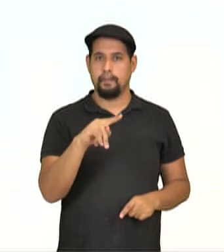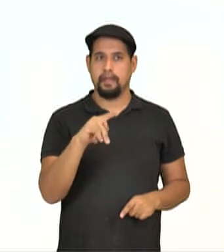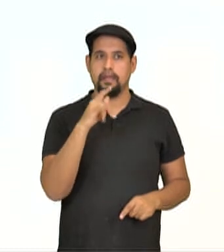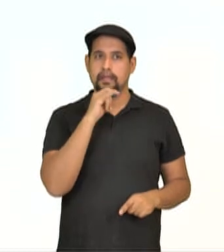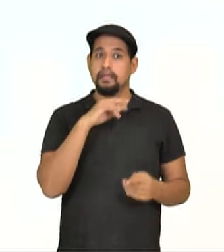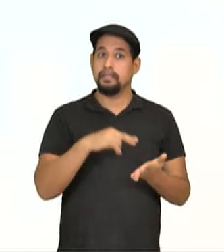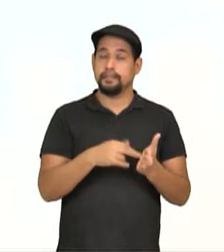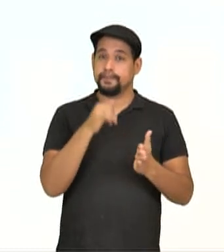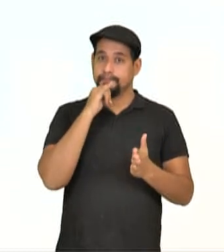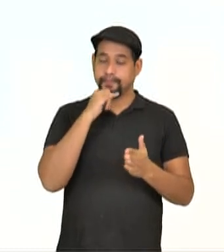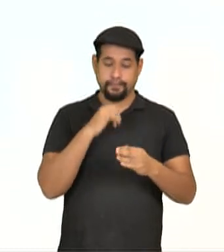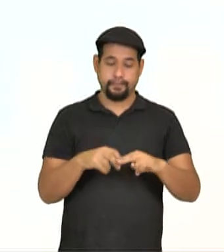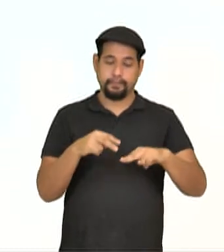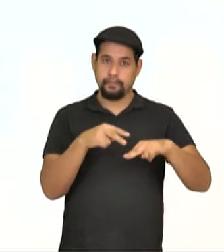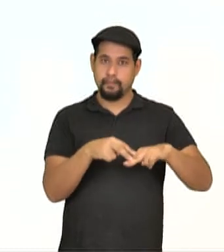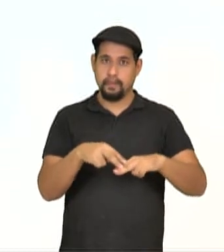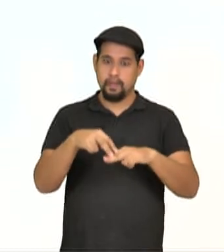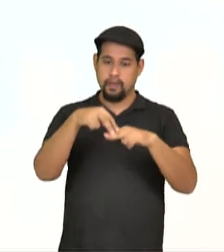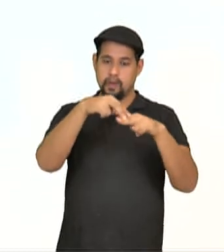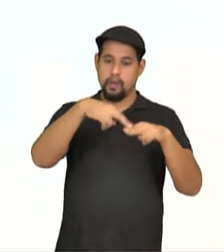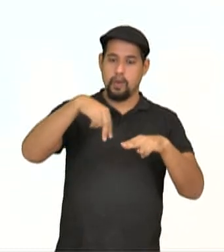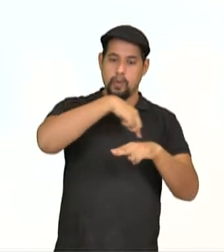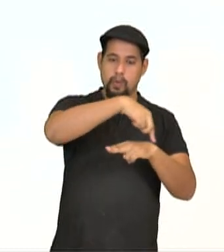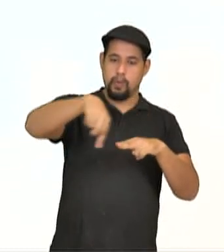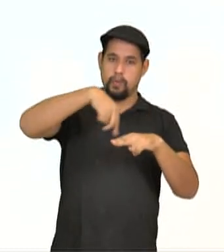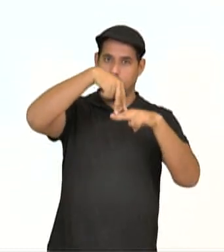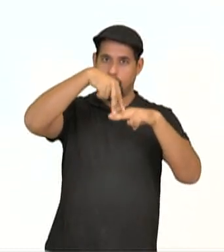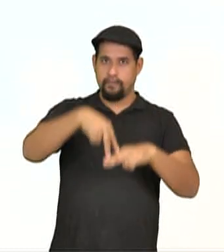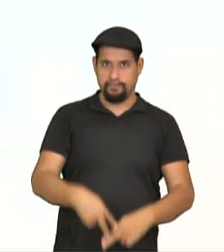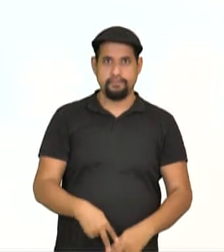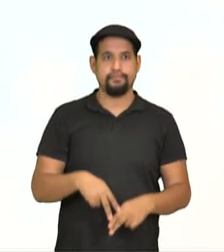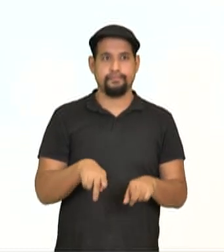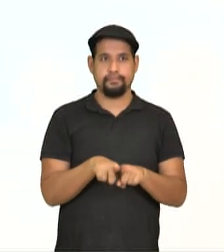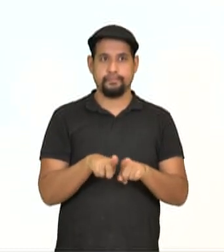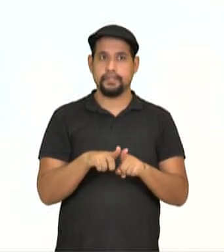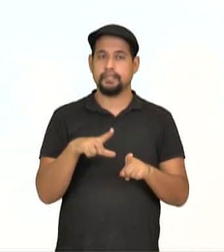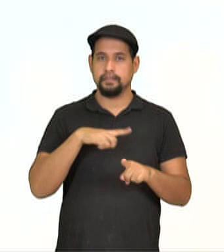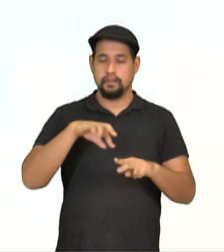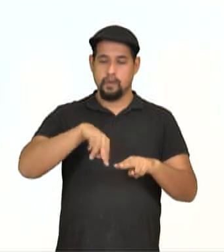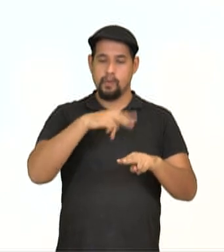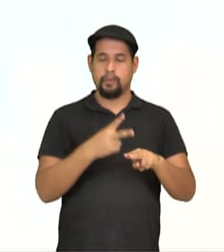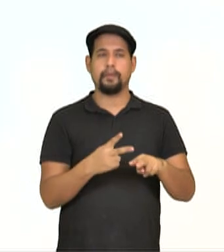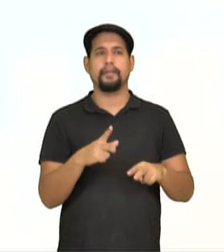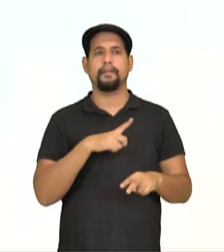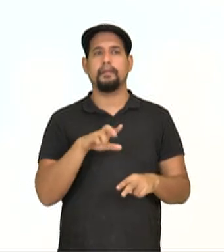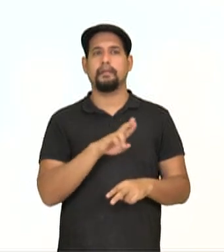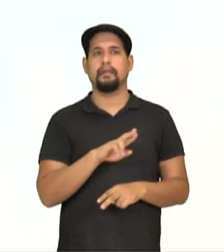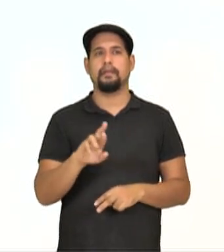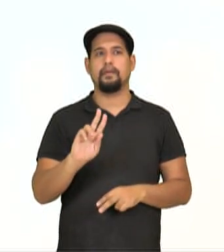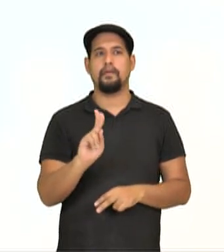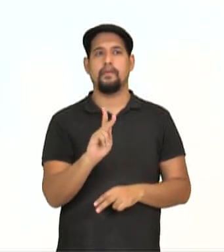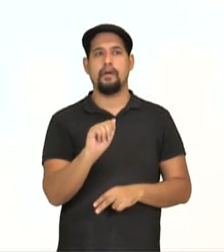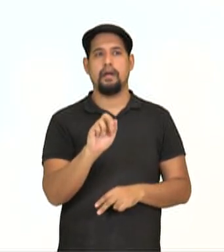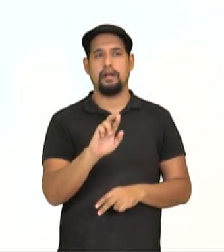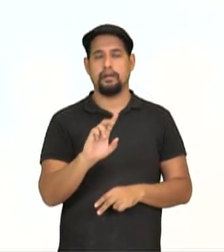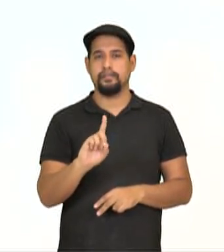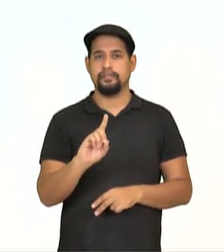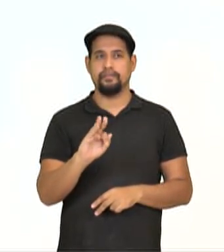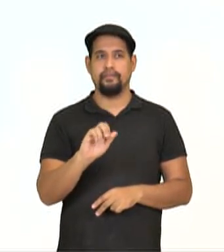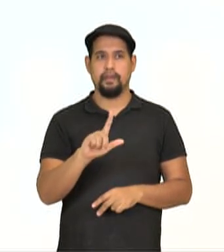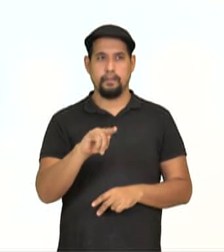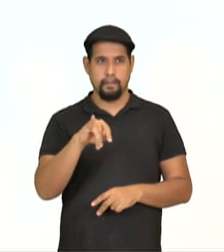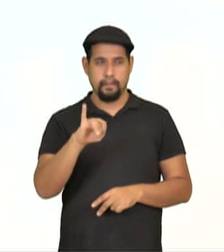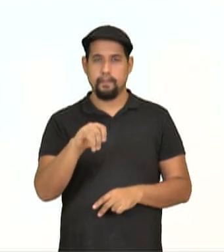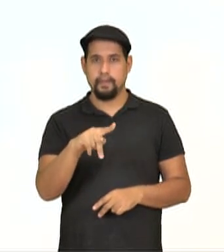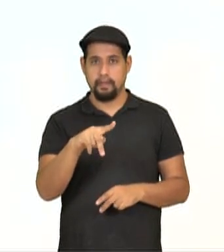um giro sobre o seu eixo. Daí nós temos o hard flip, que é o quê? Ele